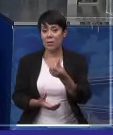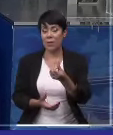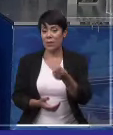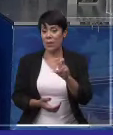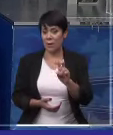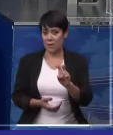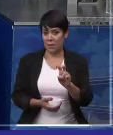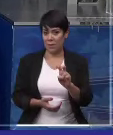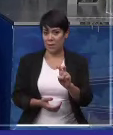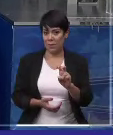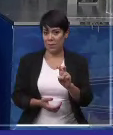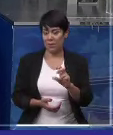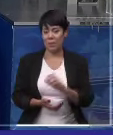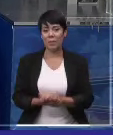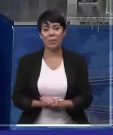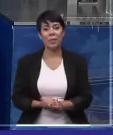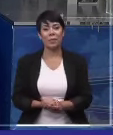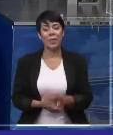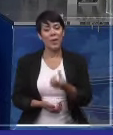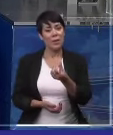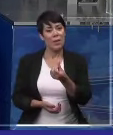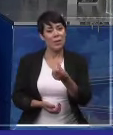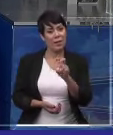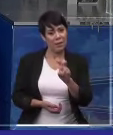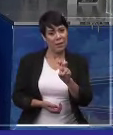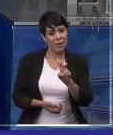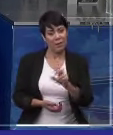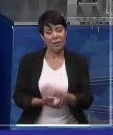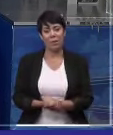Azul, 65.